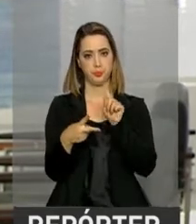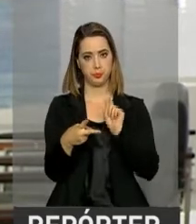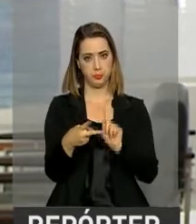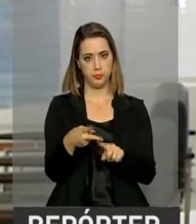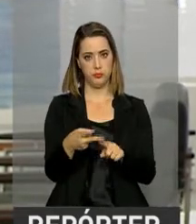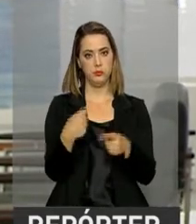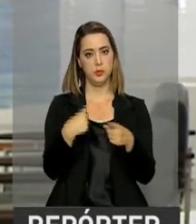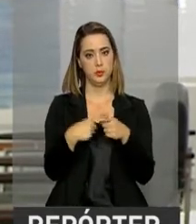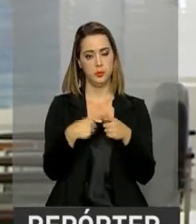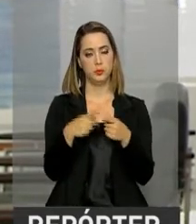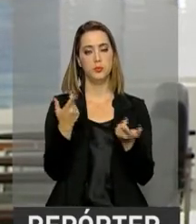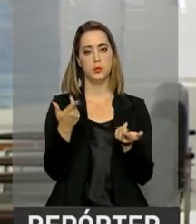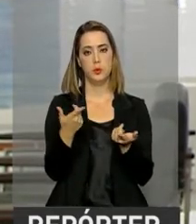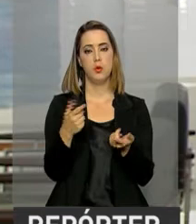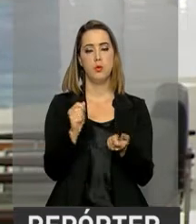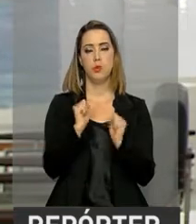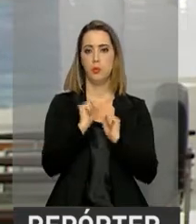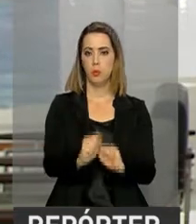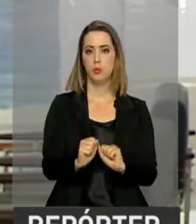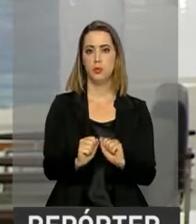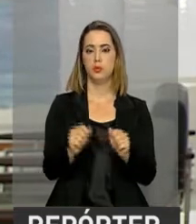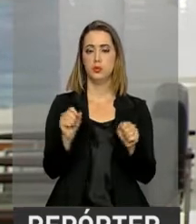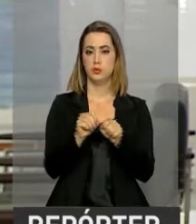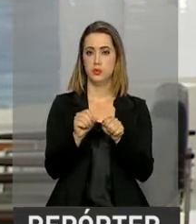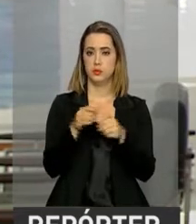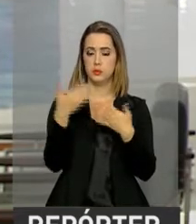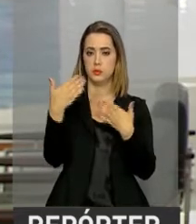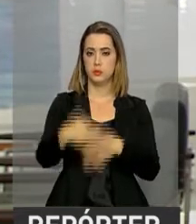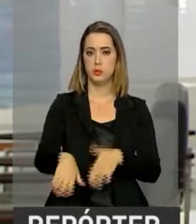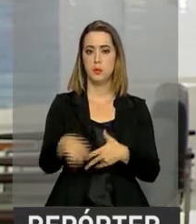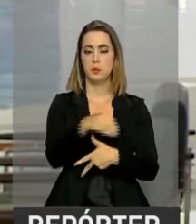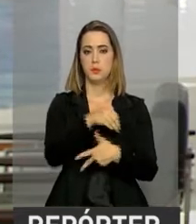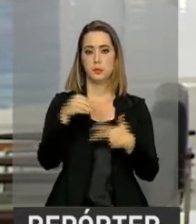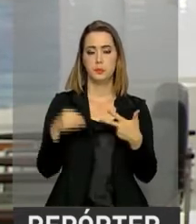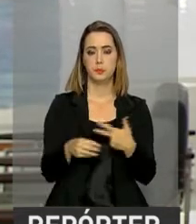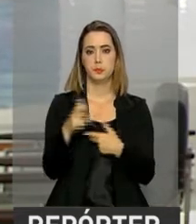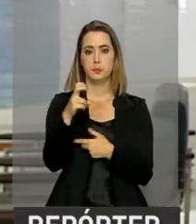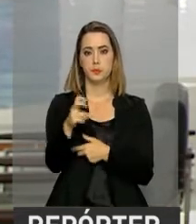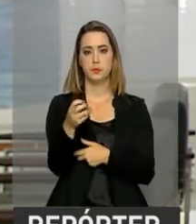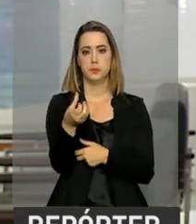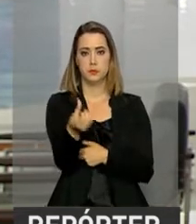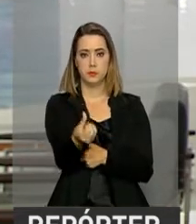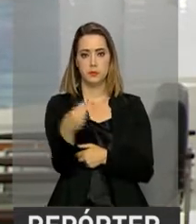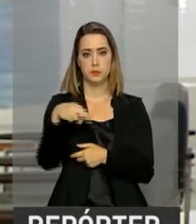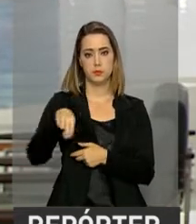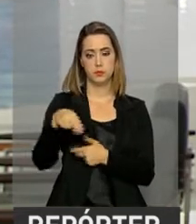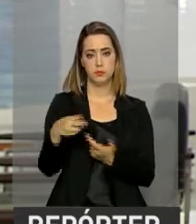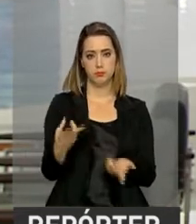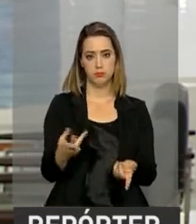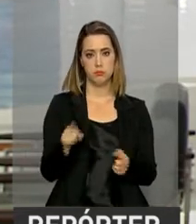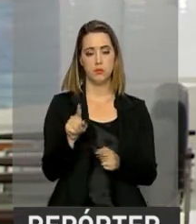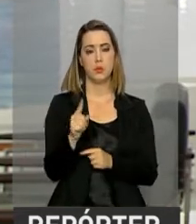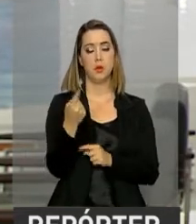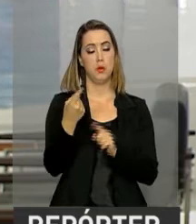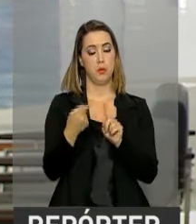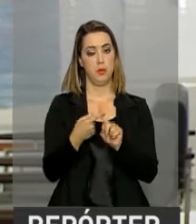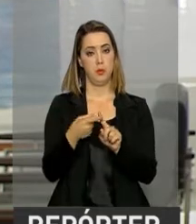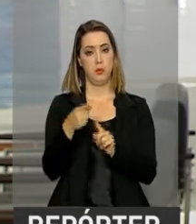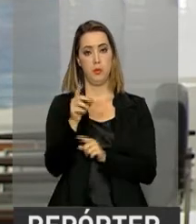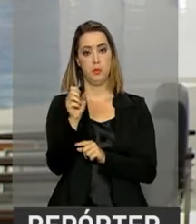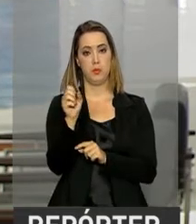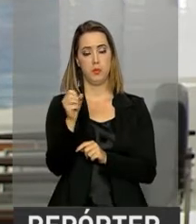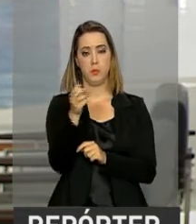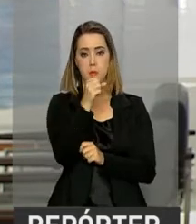à impossibilidade desses estudantes realizarem as provas nos dias 5 e 6 de novembro, no primeiro fim de